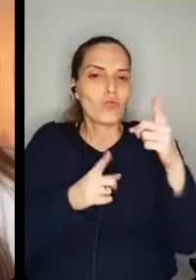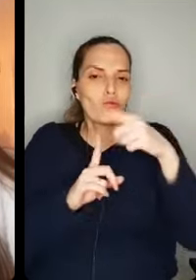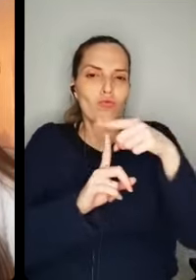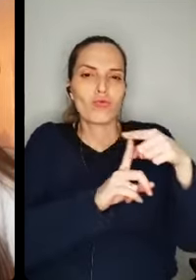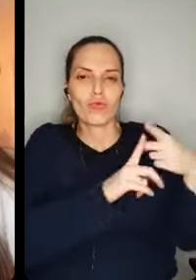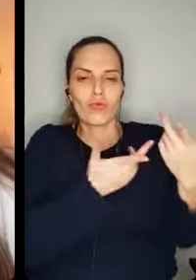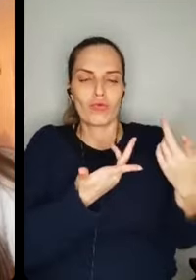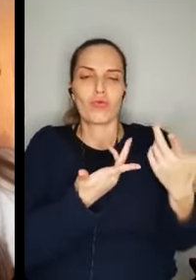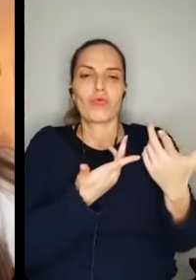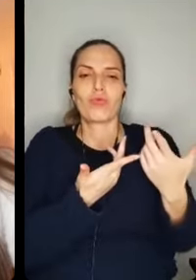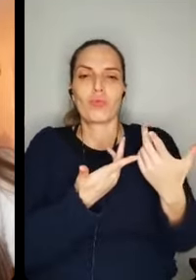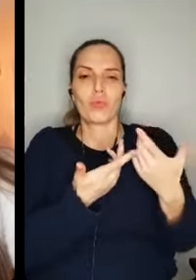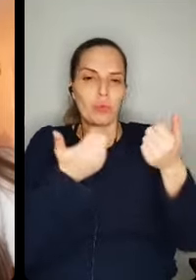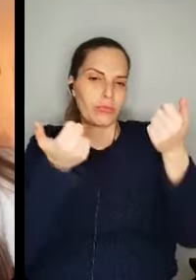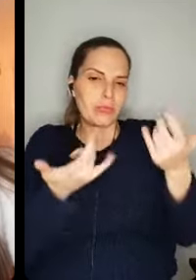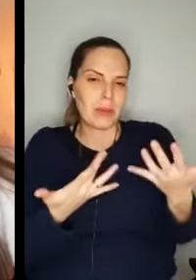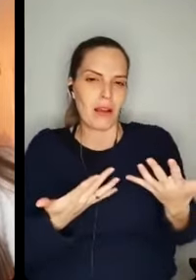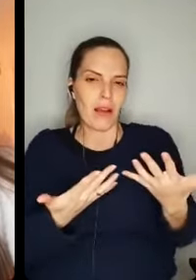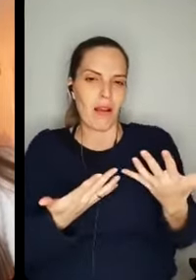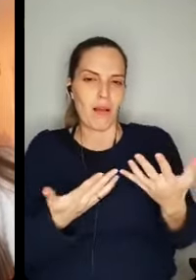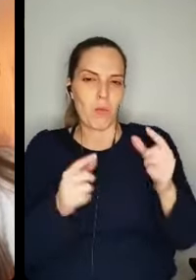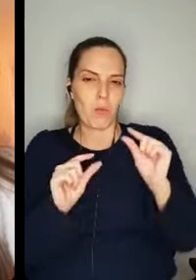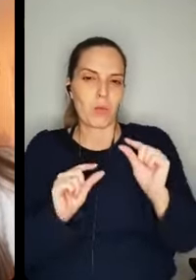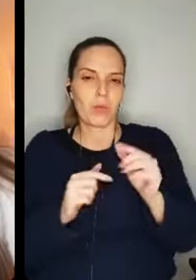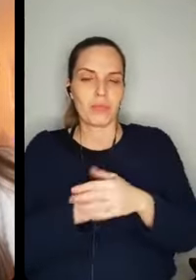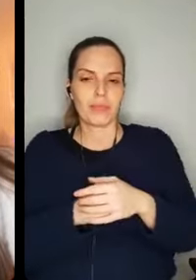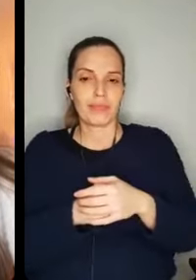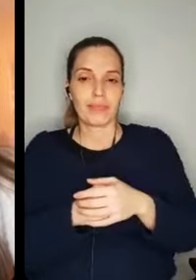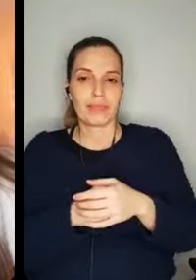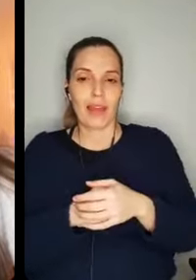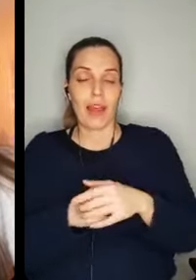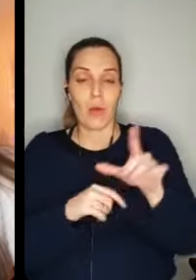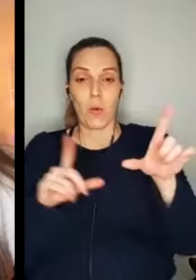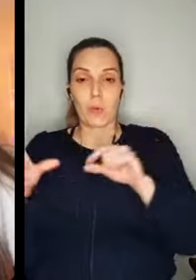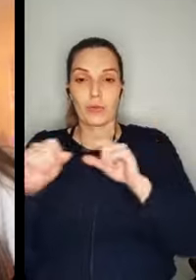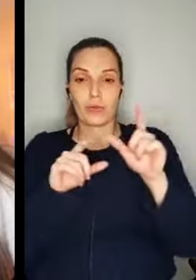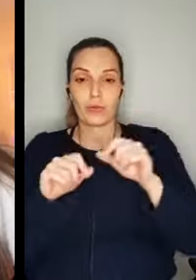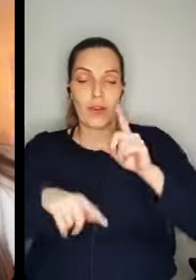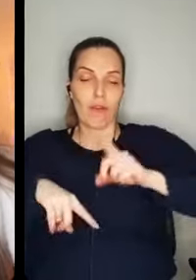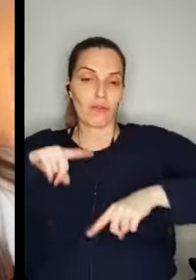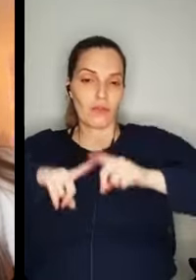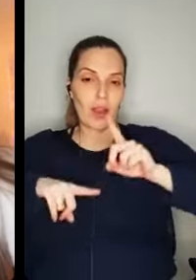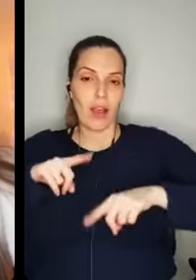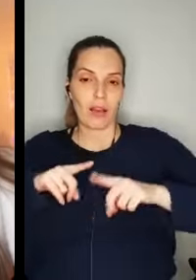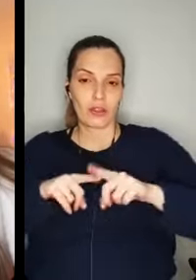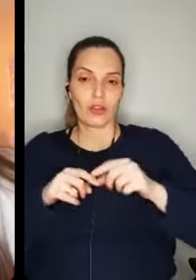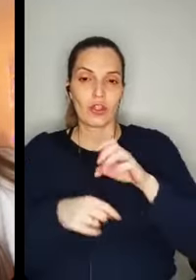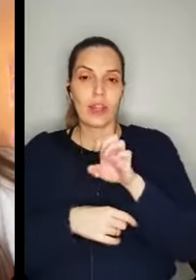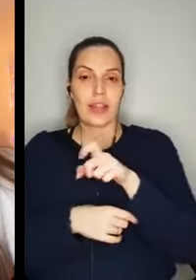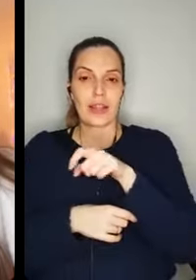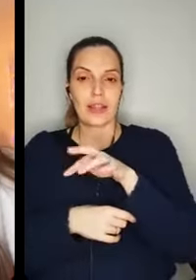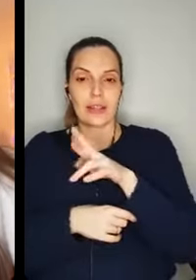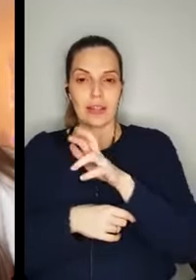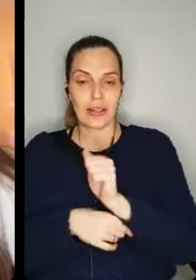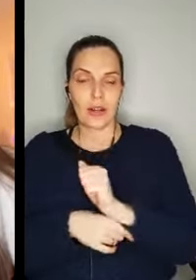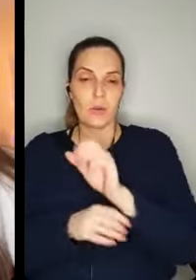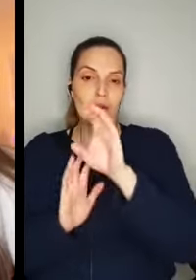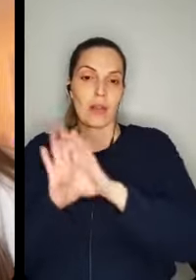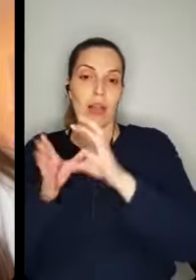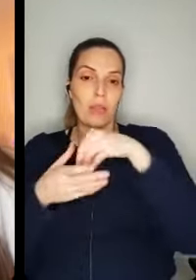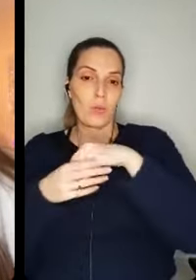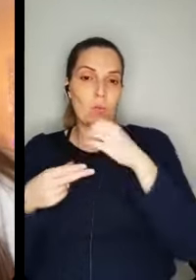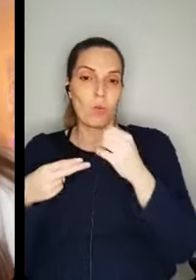Bom, as opções de atividades extracurriculares são inúmeras, né? Tanto dentro da UFSPA quanto em outras universidades